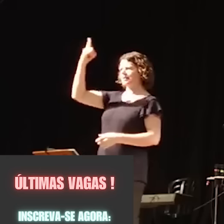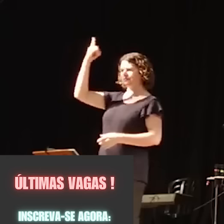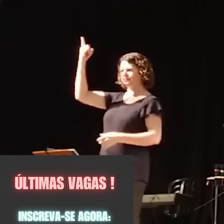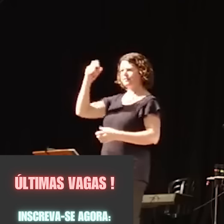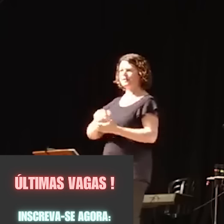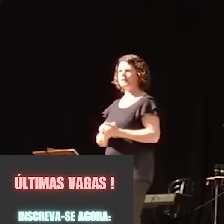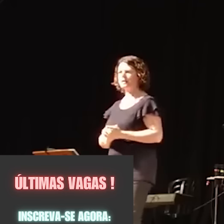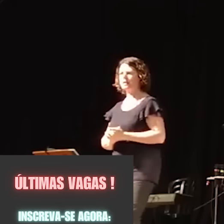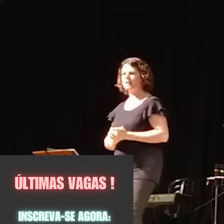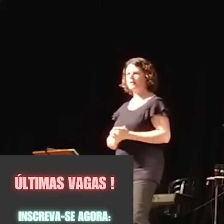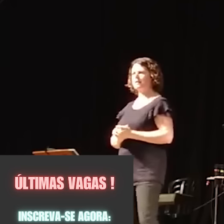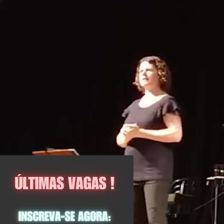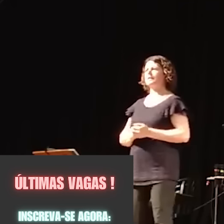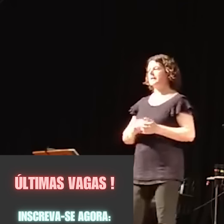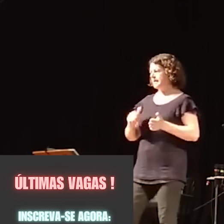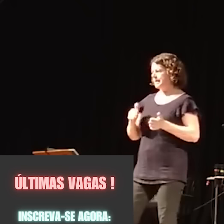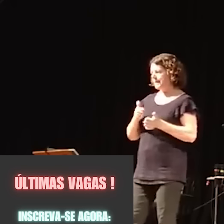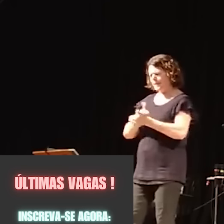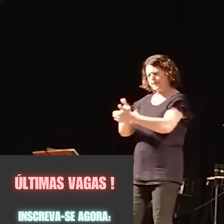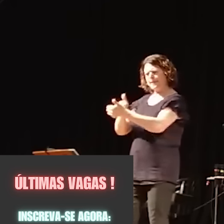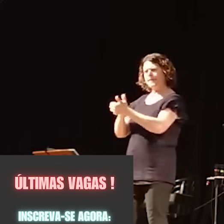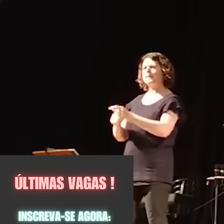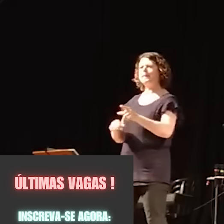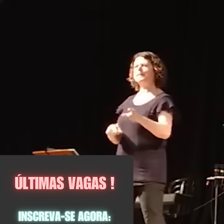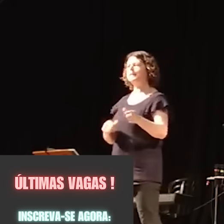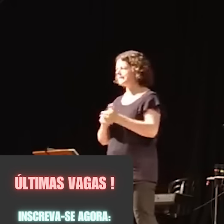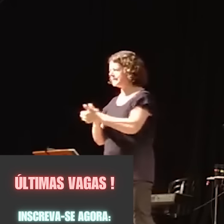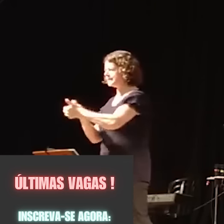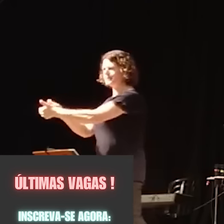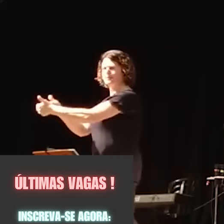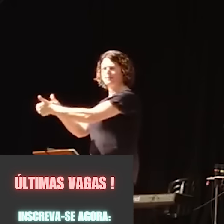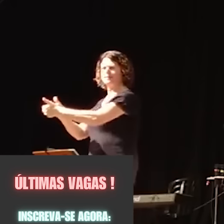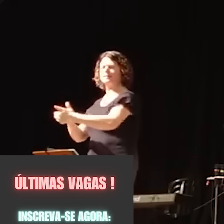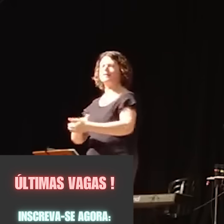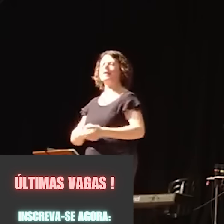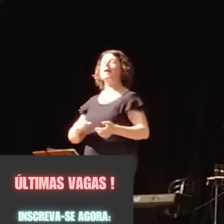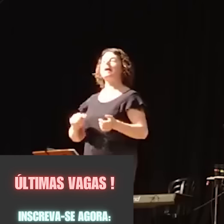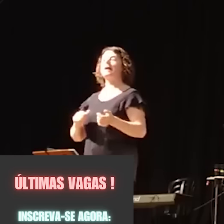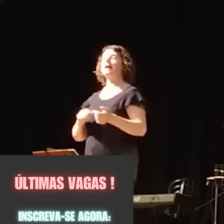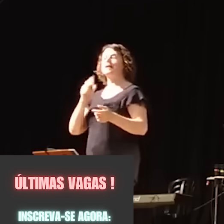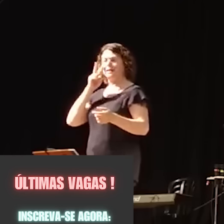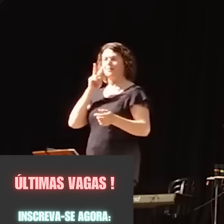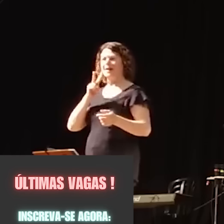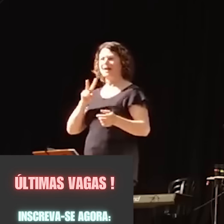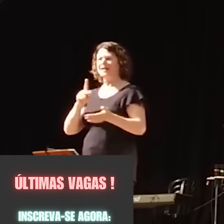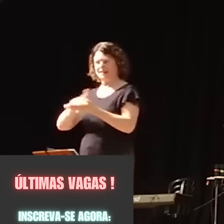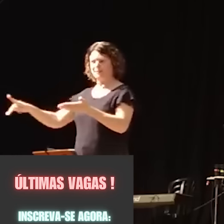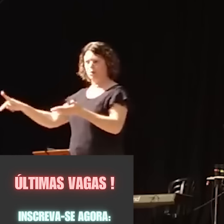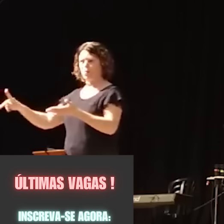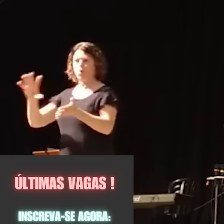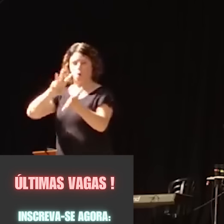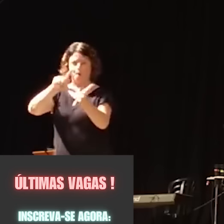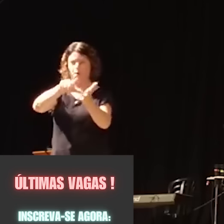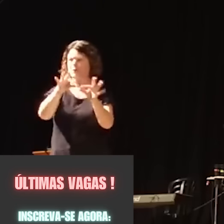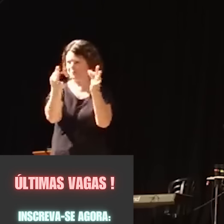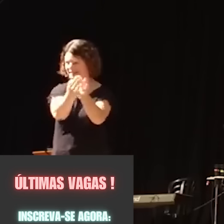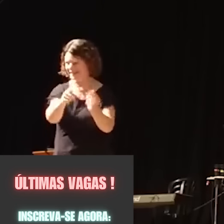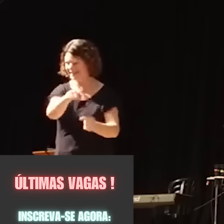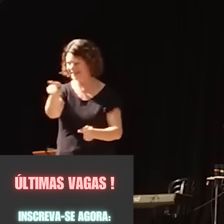deles escapou Vamos ler junto isso aqui Davi recuperou o quê gente tudo tudo o quê gente